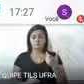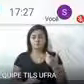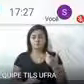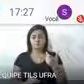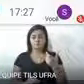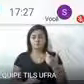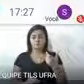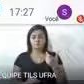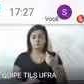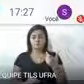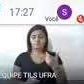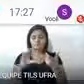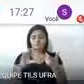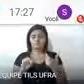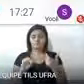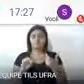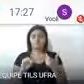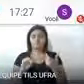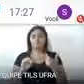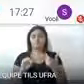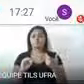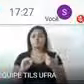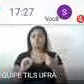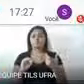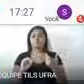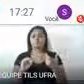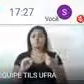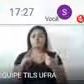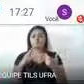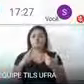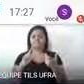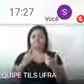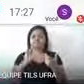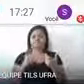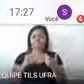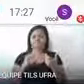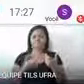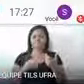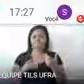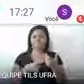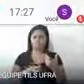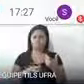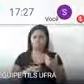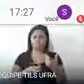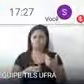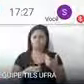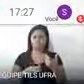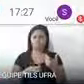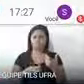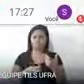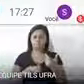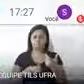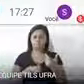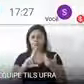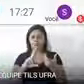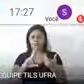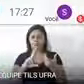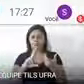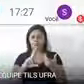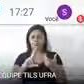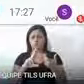amuleto, e guias, passes, né, e patuá. Então,